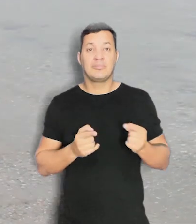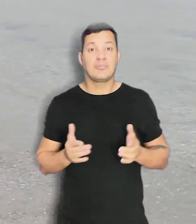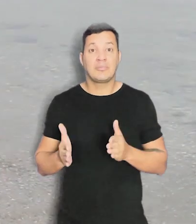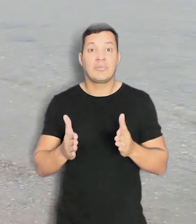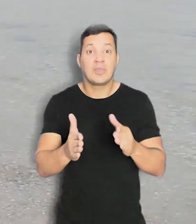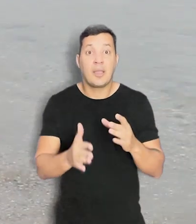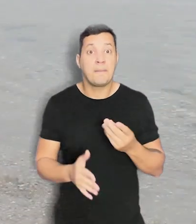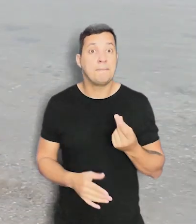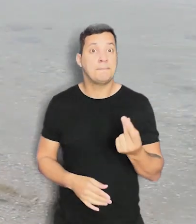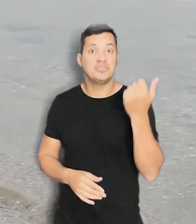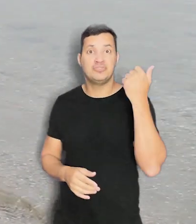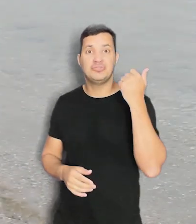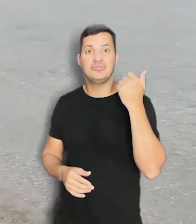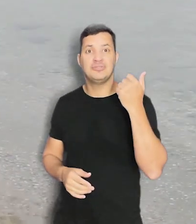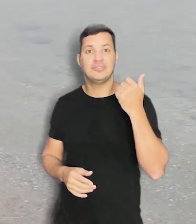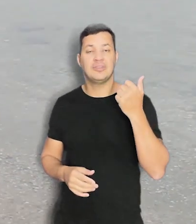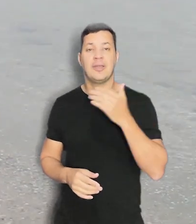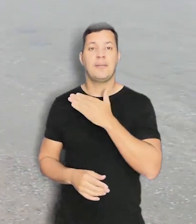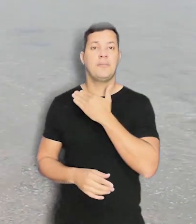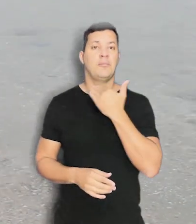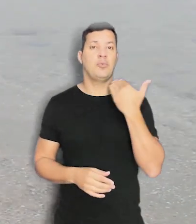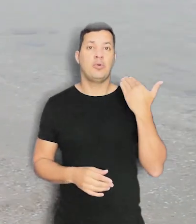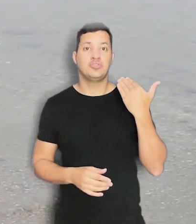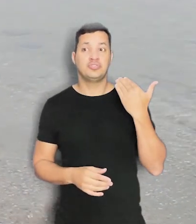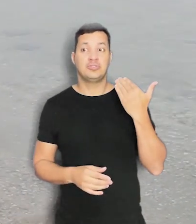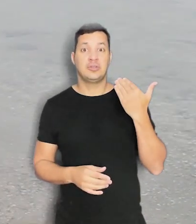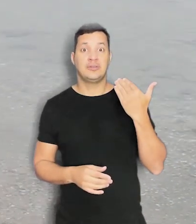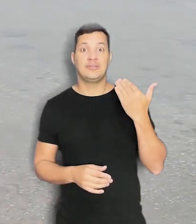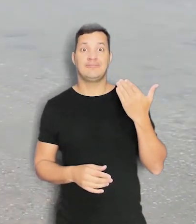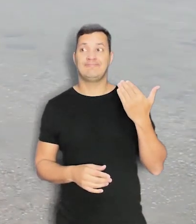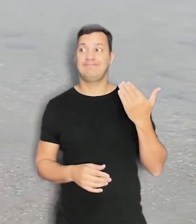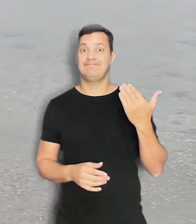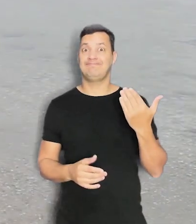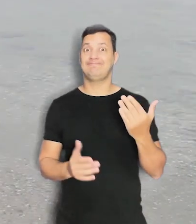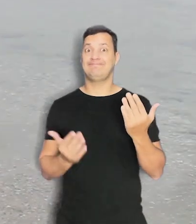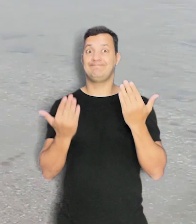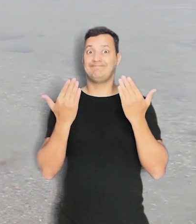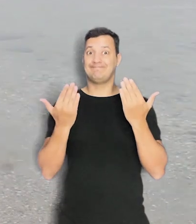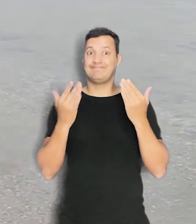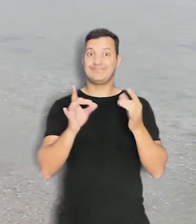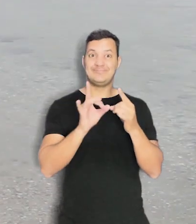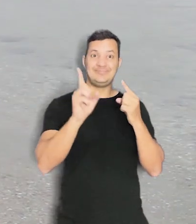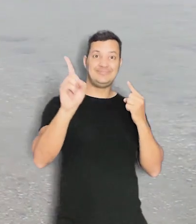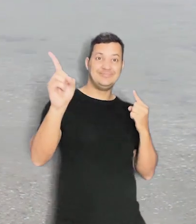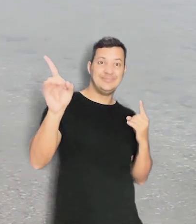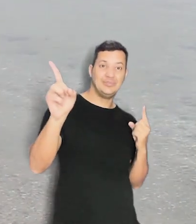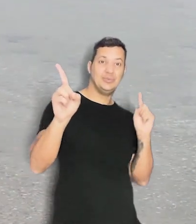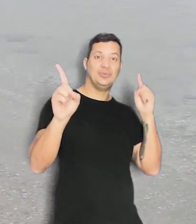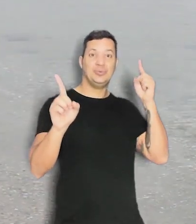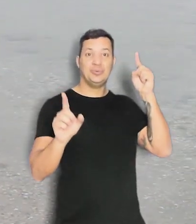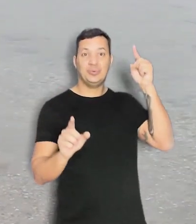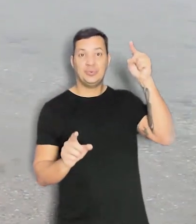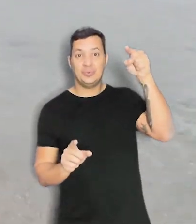coati. A morte pousava nas plumas da frecha, no gume da massa, no arco